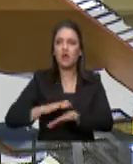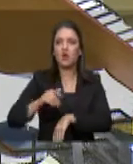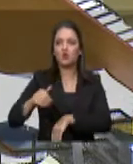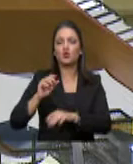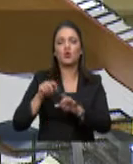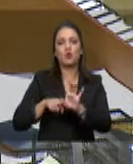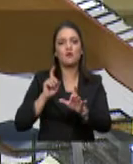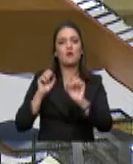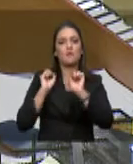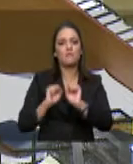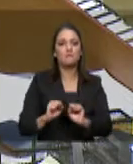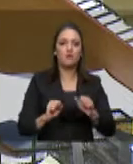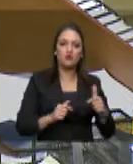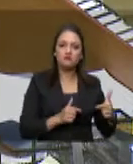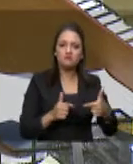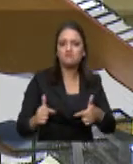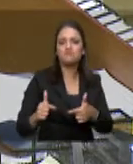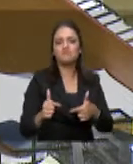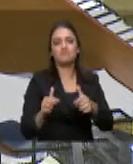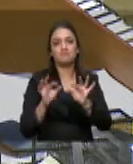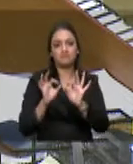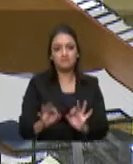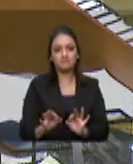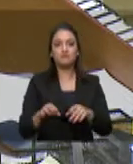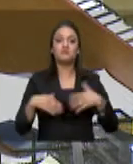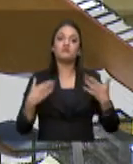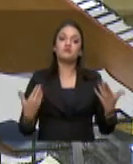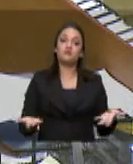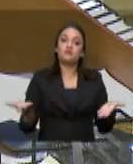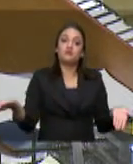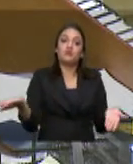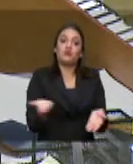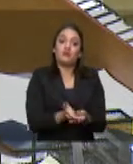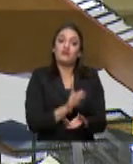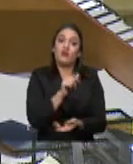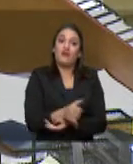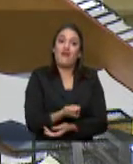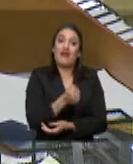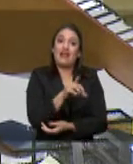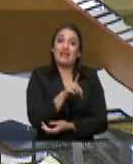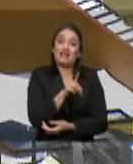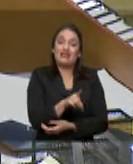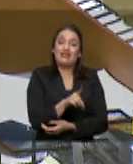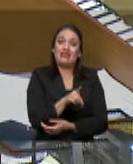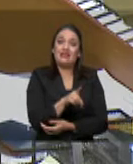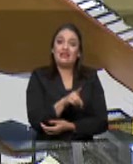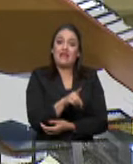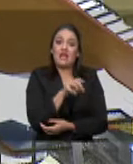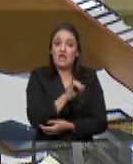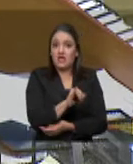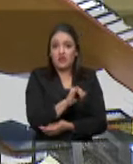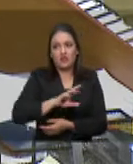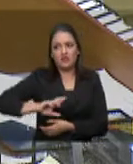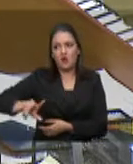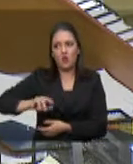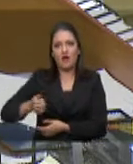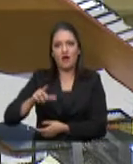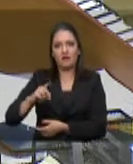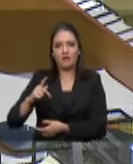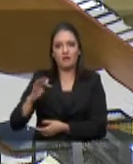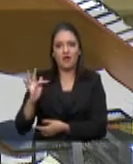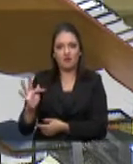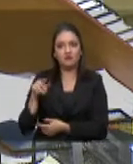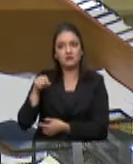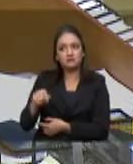ser considerado como ato paralegal, então a ação cabível seria a ação direta de inconstitucionalidade, e não a DPF, que apenas